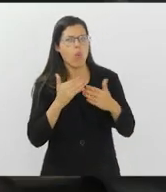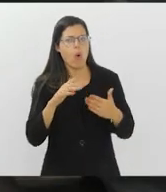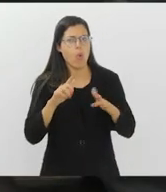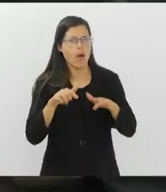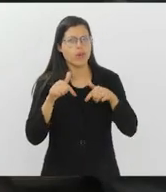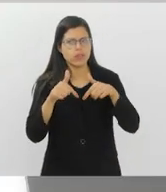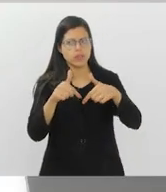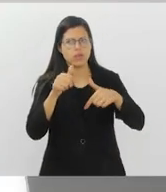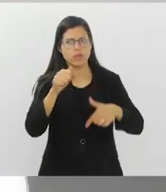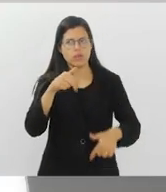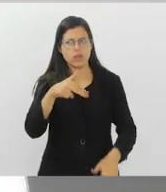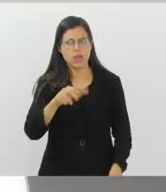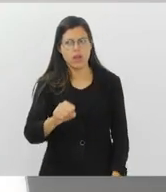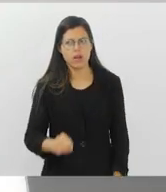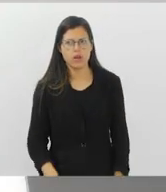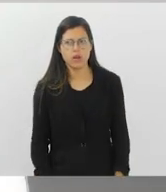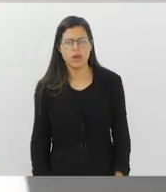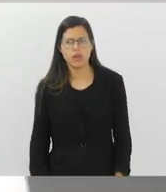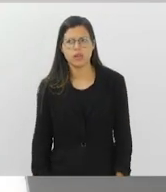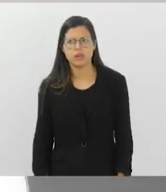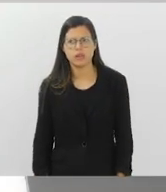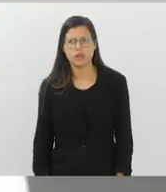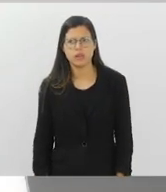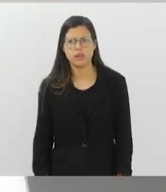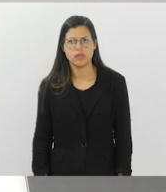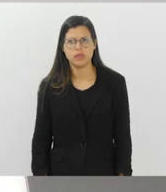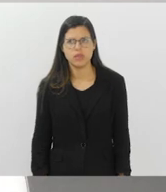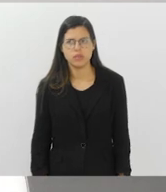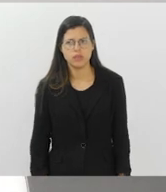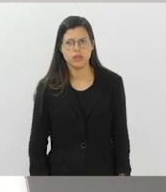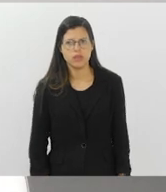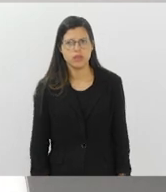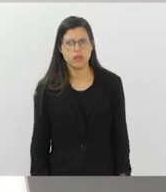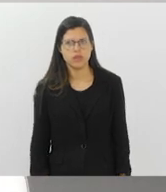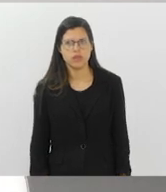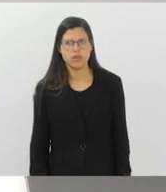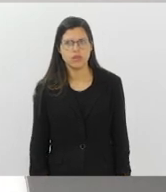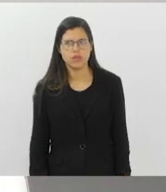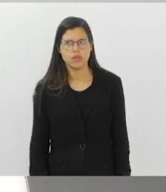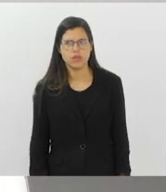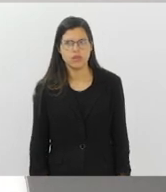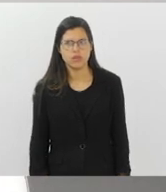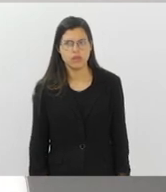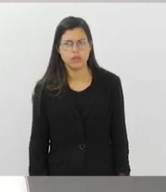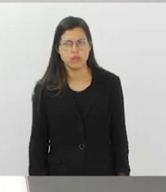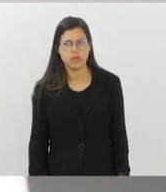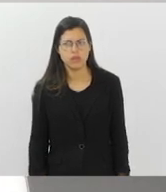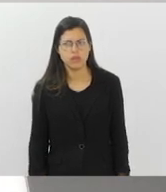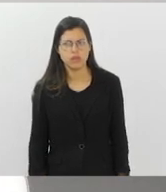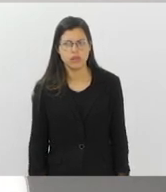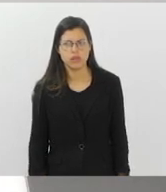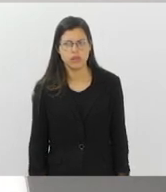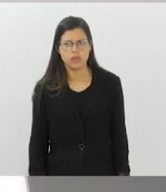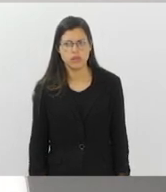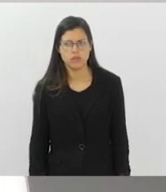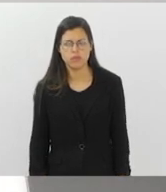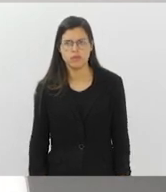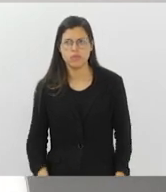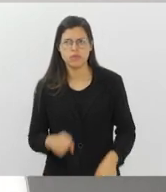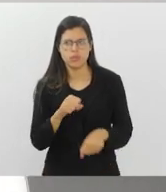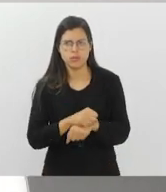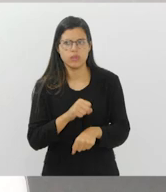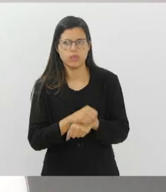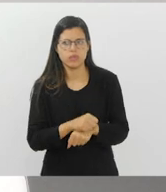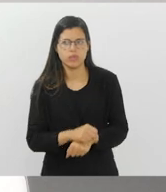ANS? Porque ninguém recorre sempre à ANS. A gente... Espera aí, só um minutinho, deixa ele